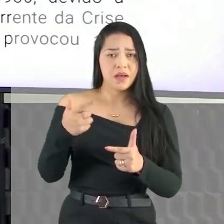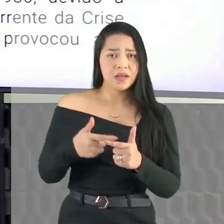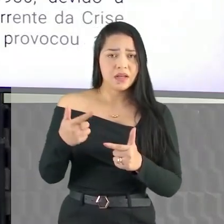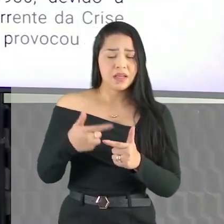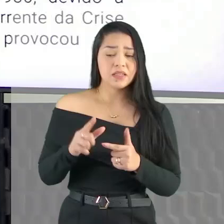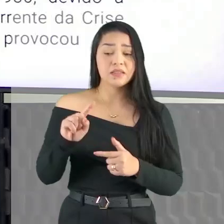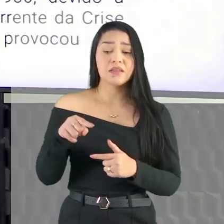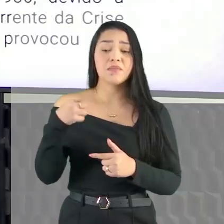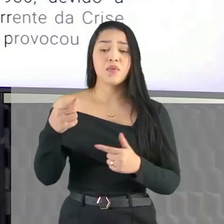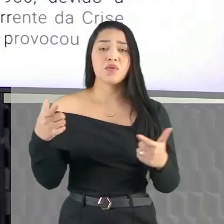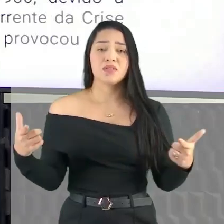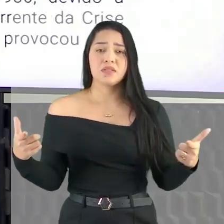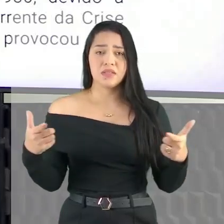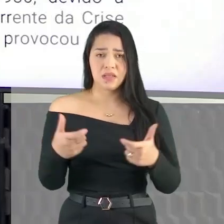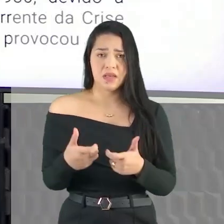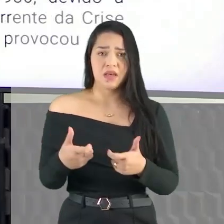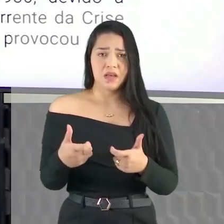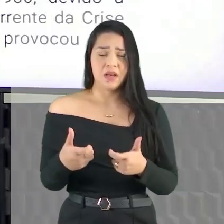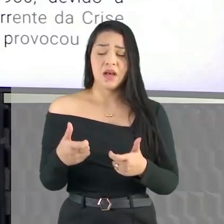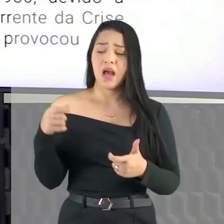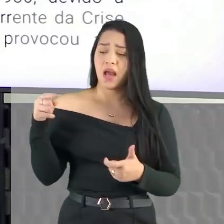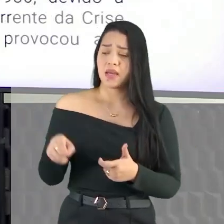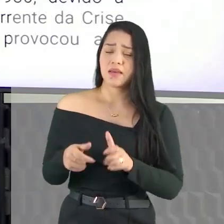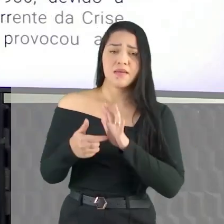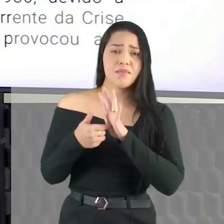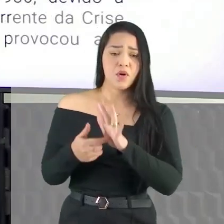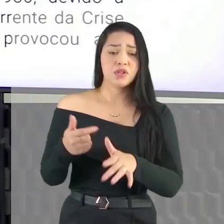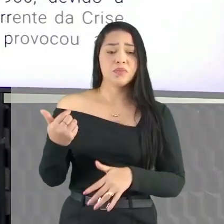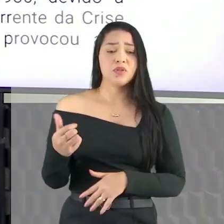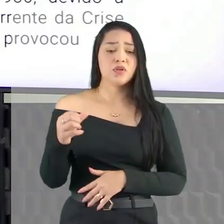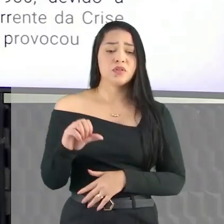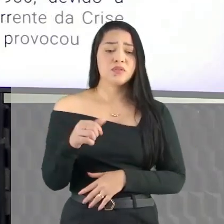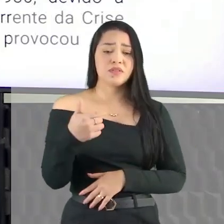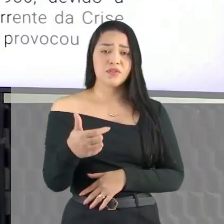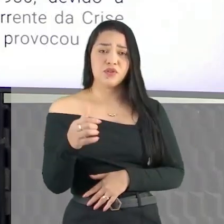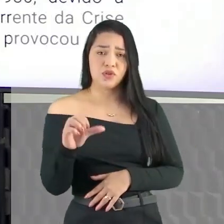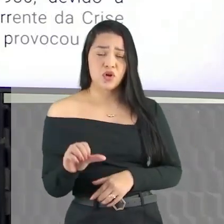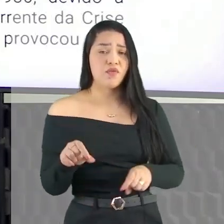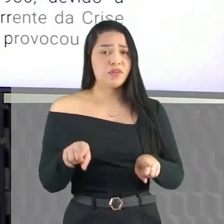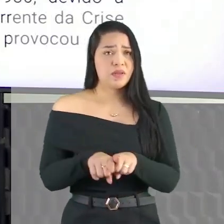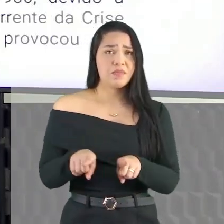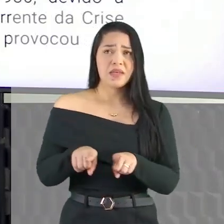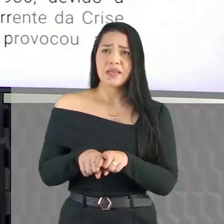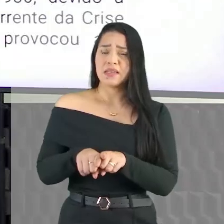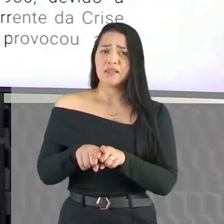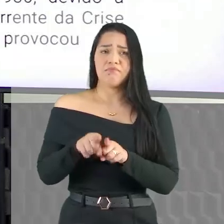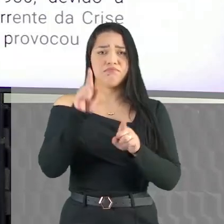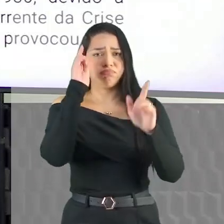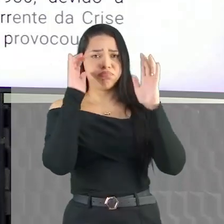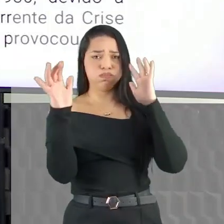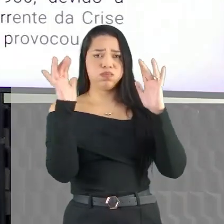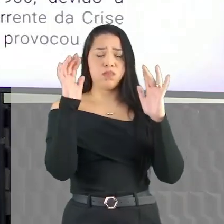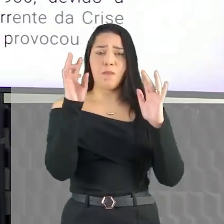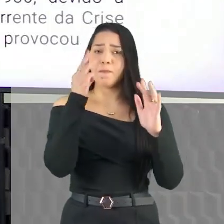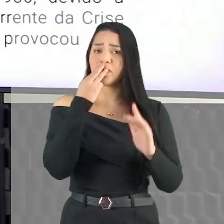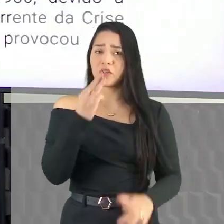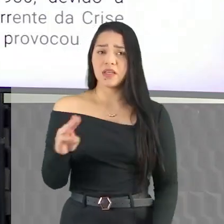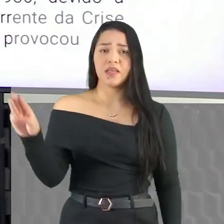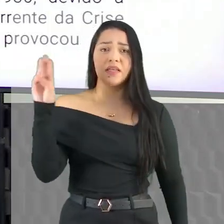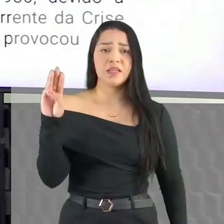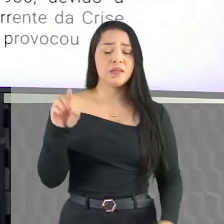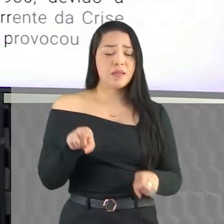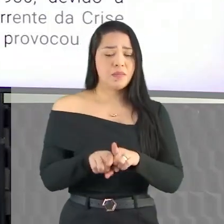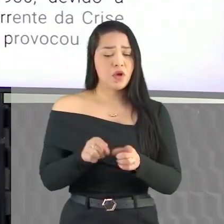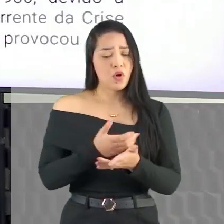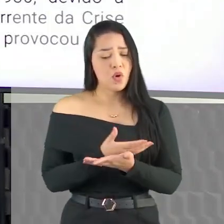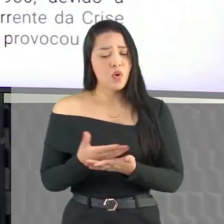no pós-guerra, atenuada pela crise de 1929, e então essas ideias de Hitler, elas começam a